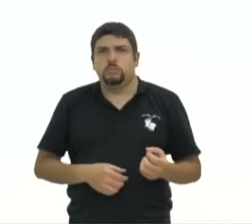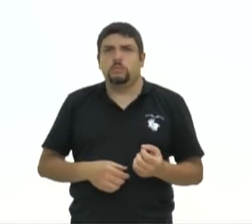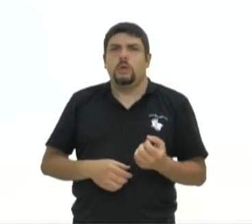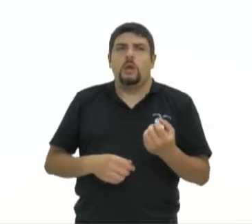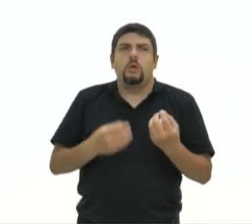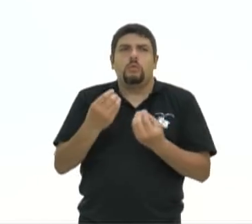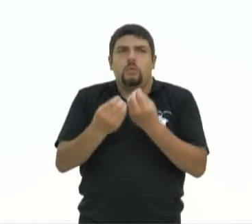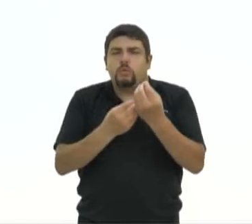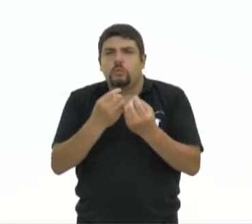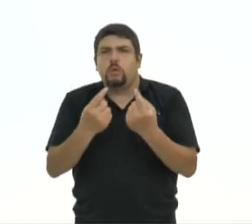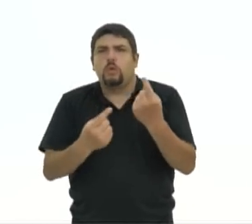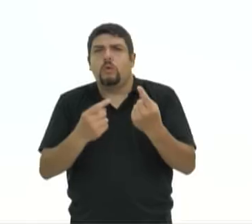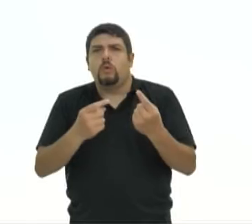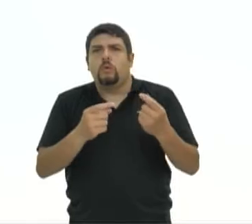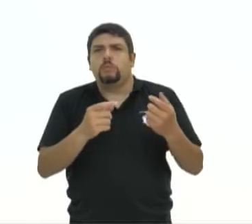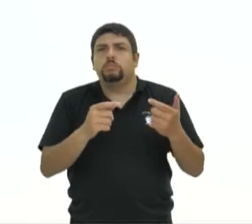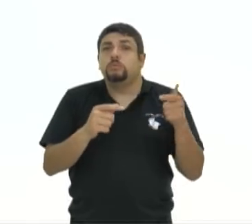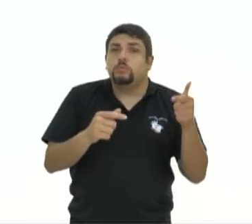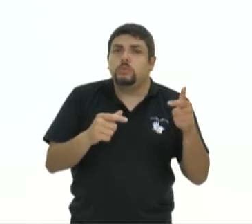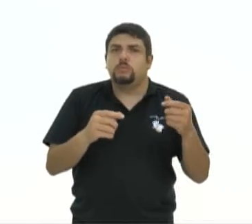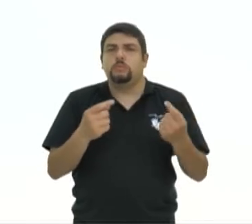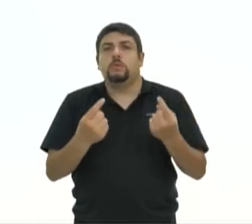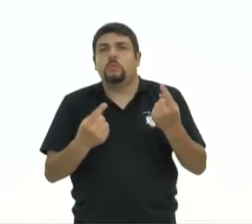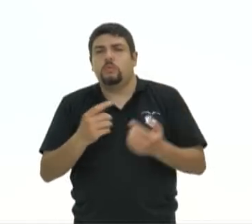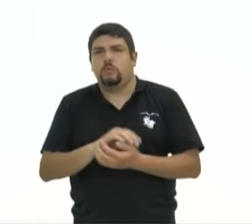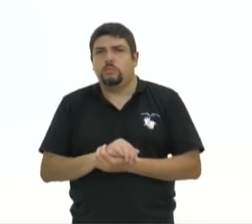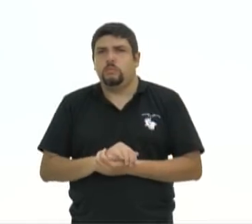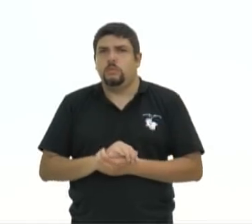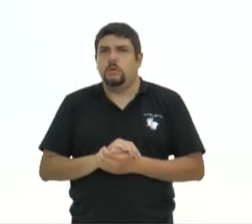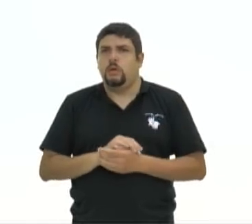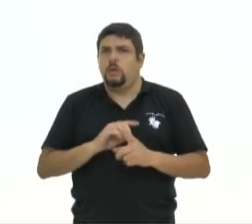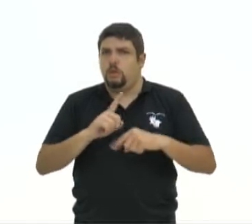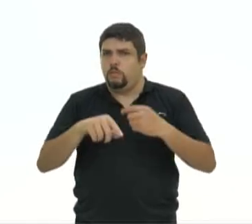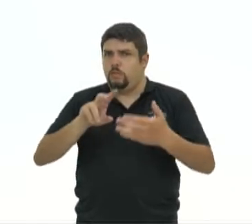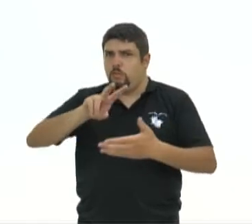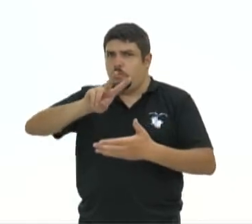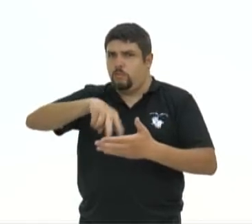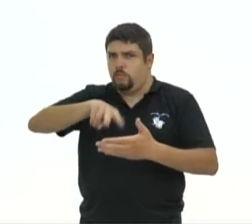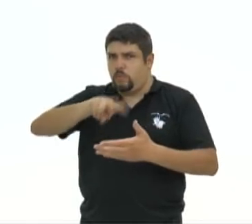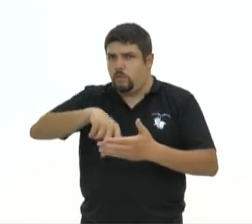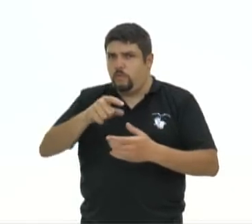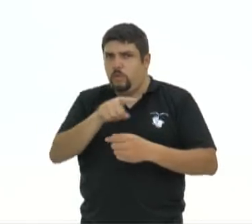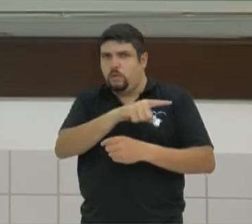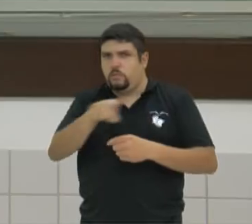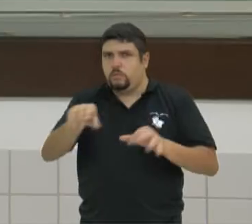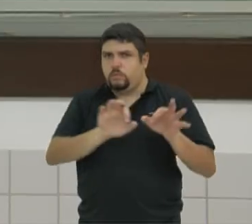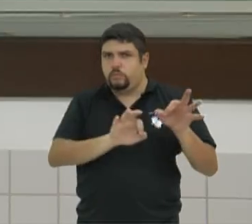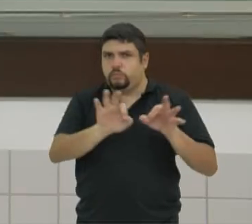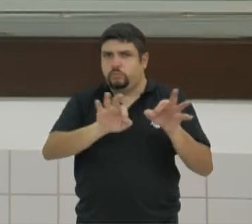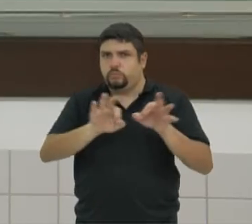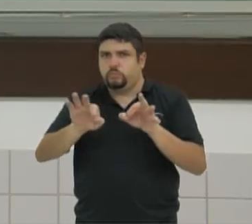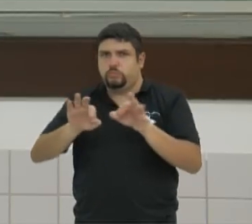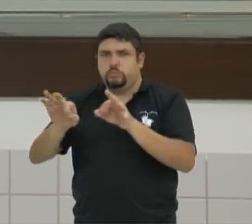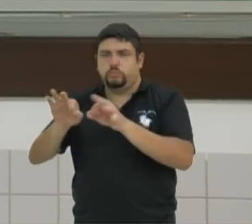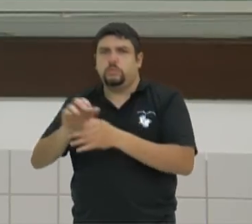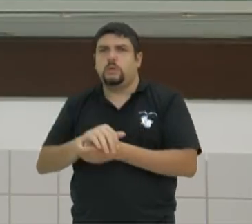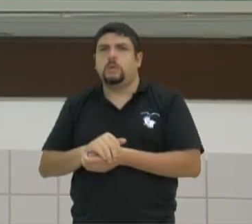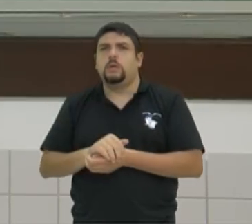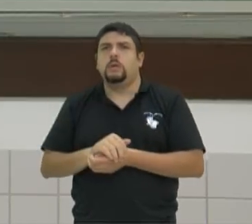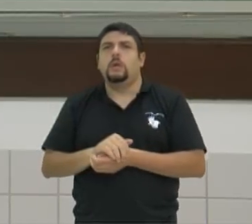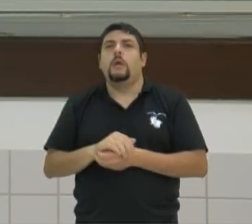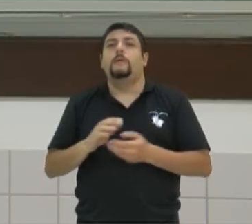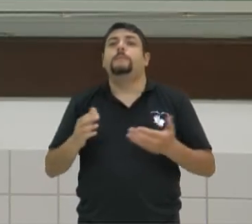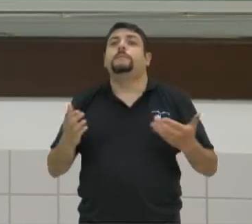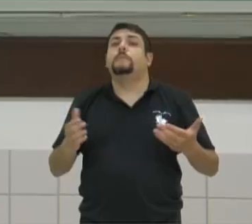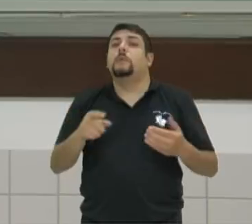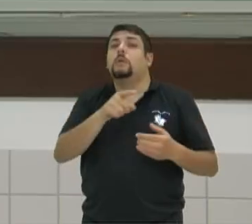Então, olhe as sequências com atenção. Eu vou ler elas para você agora, para você já ir se organizando, certo? E